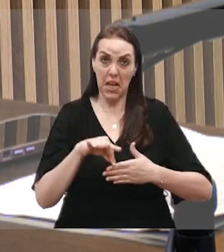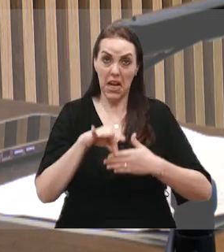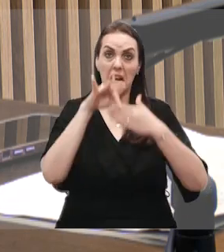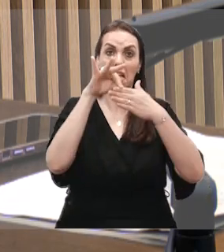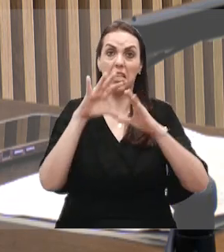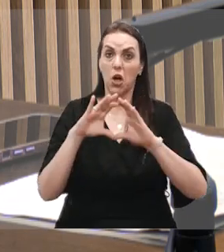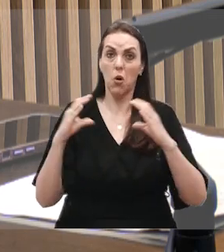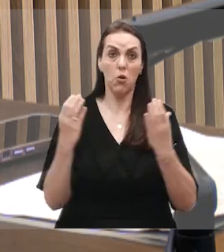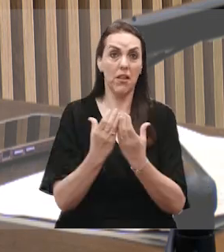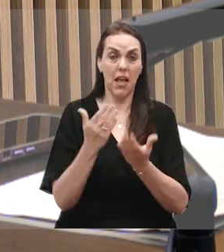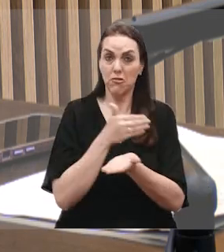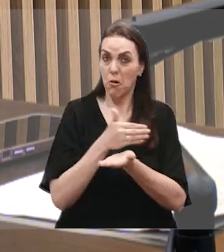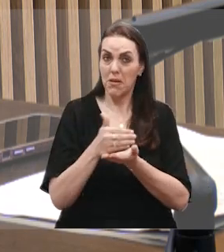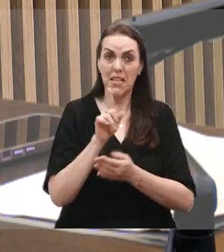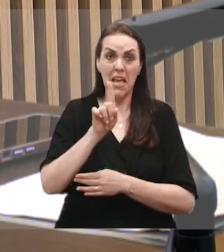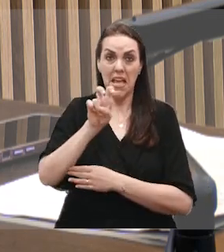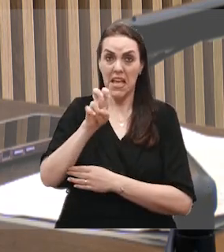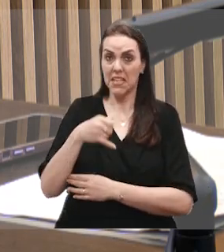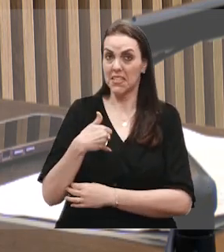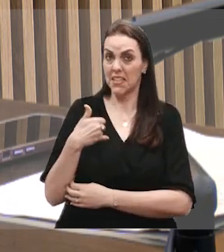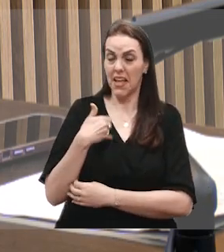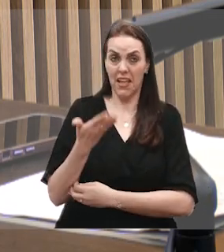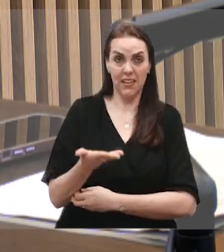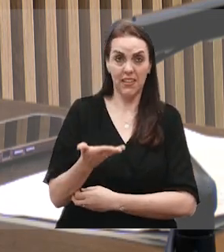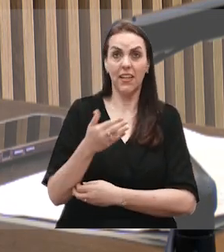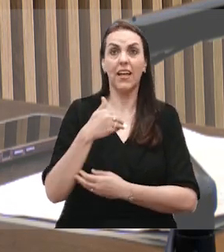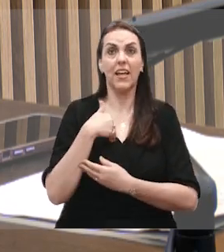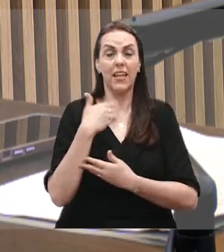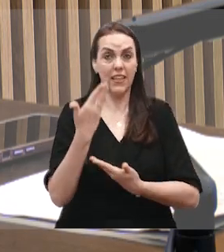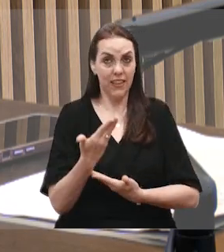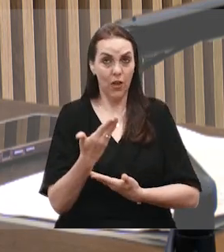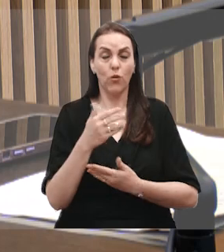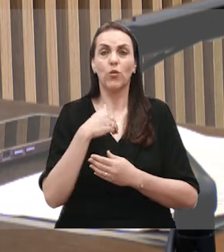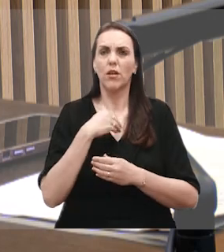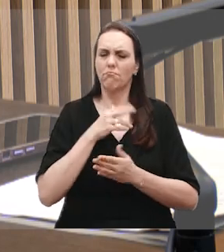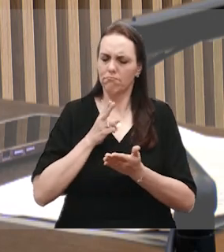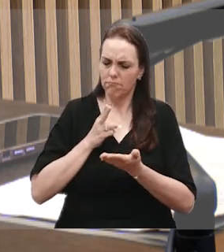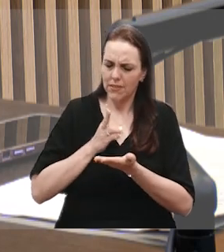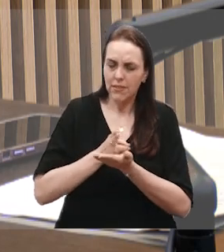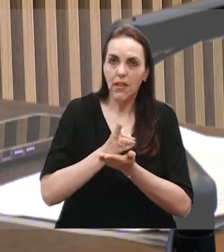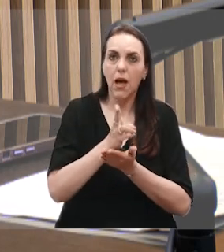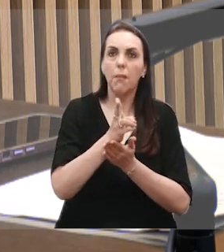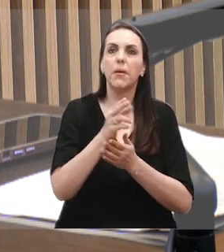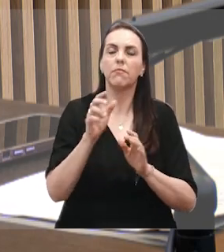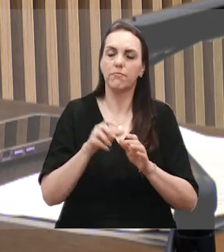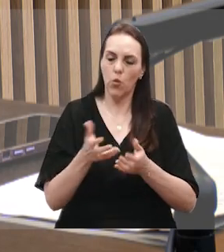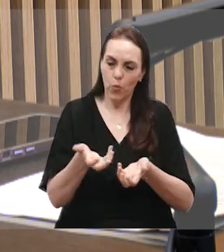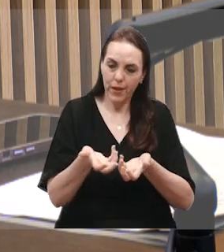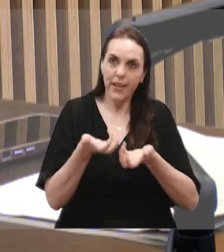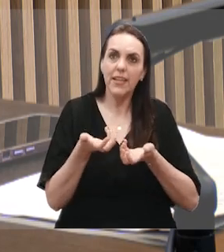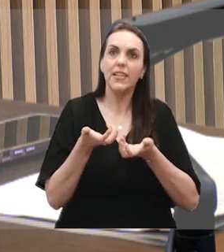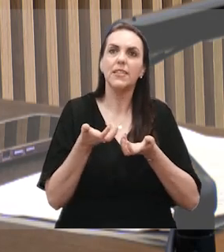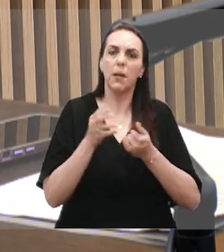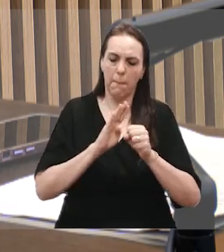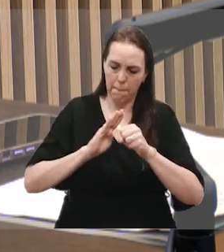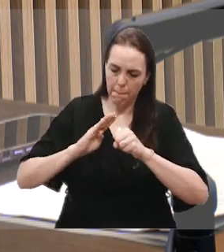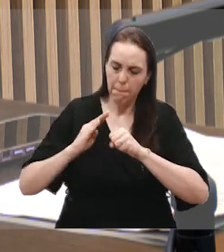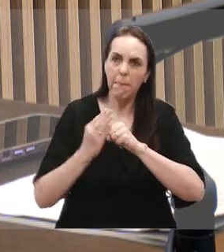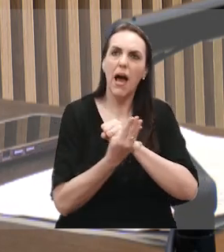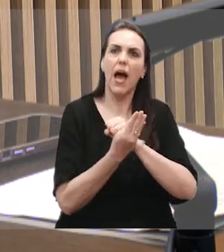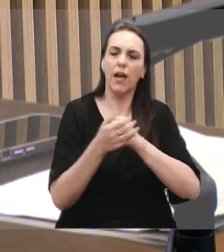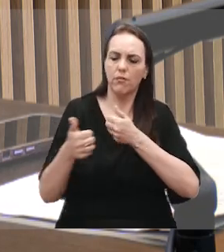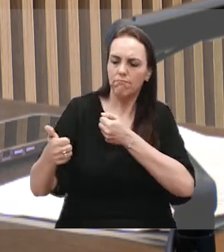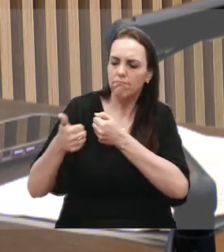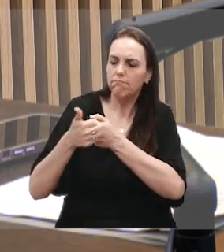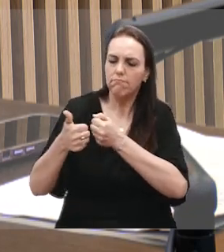desde os seus 15 anos. Então, isso eu vou trazer muito para a Câmara como a questão realmente dos bairros, né? De aproximar